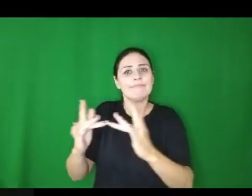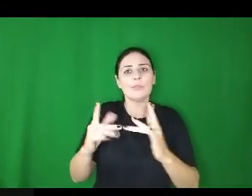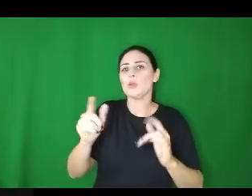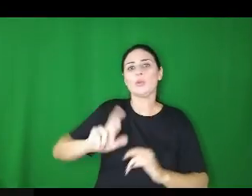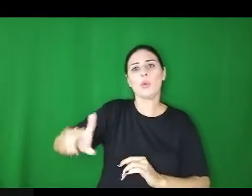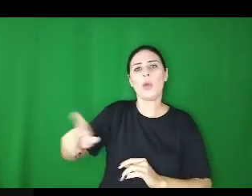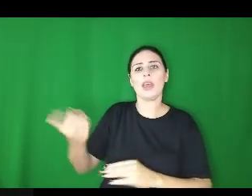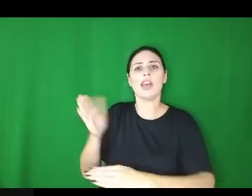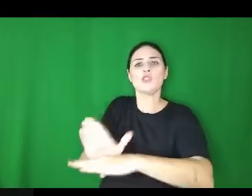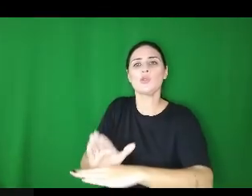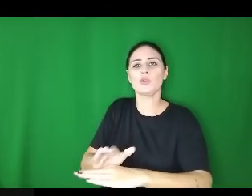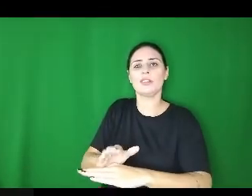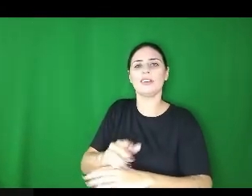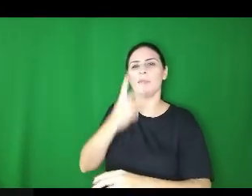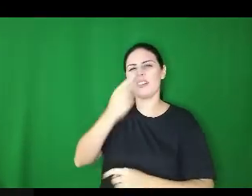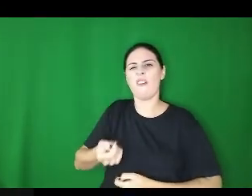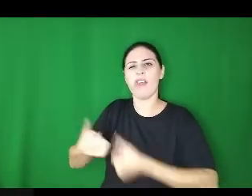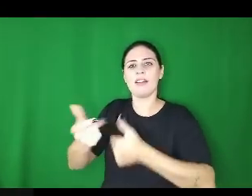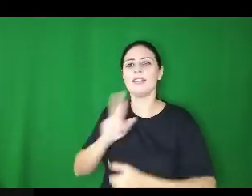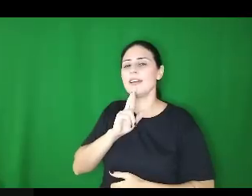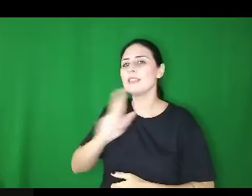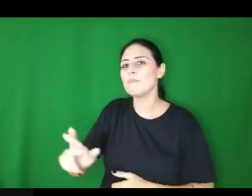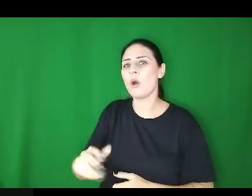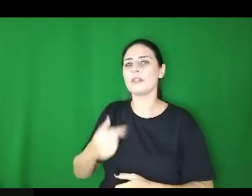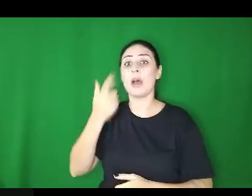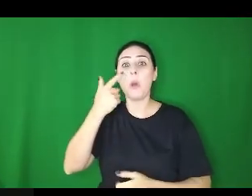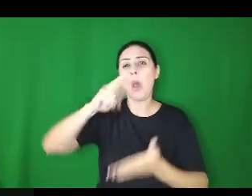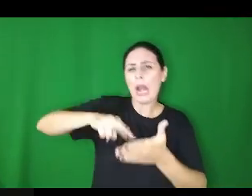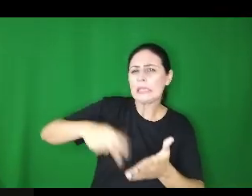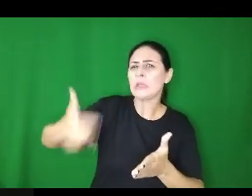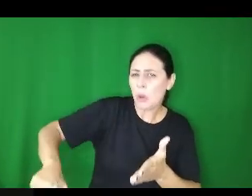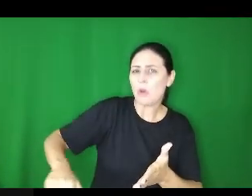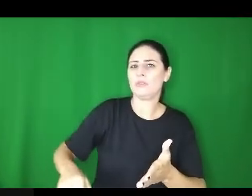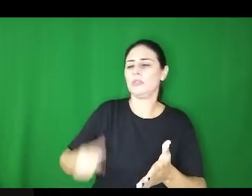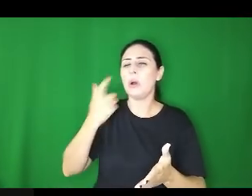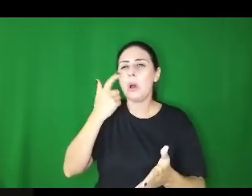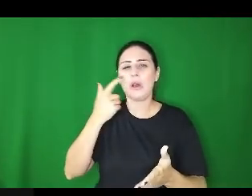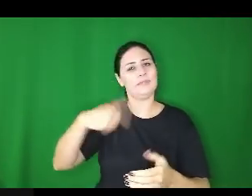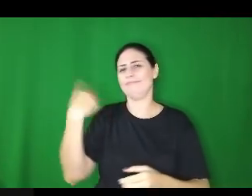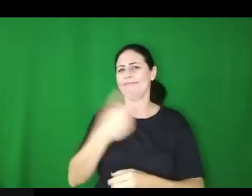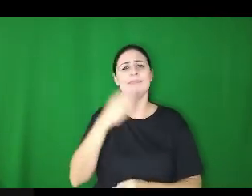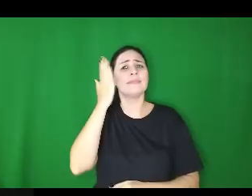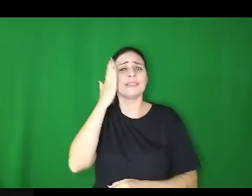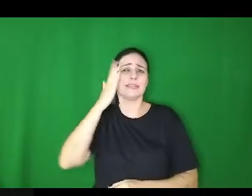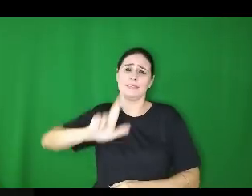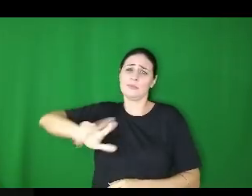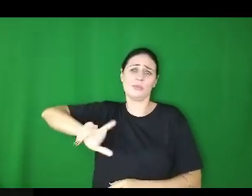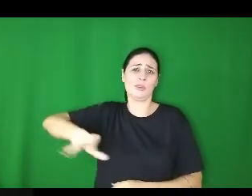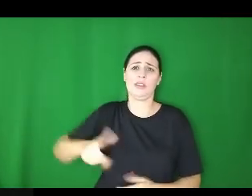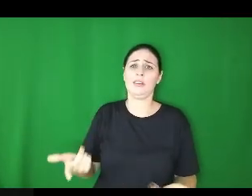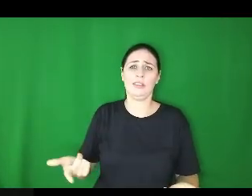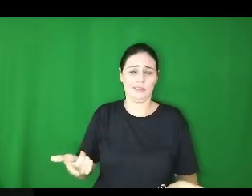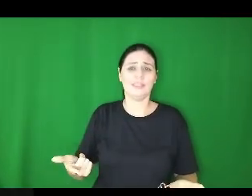que não aconteceu? O que é uma característica da educação escolar? O que é próprio dela? Ela é um